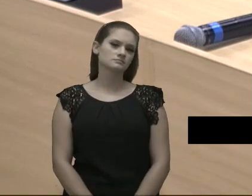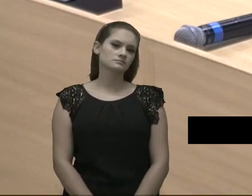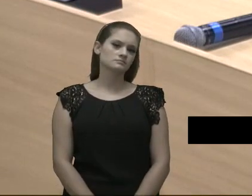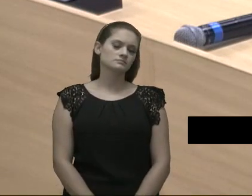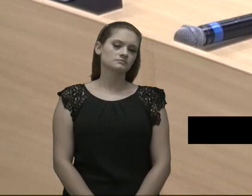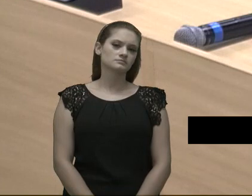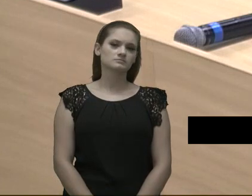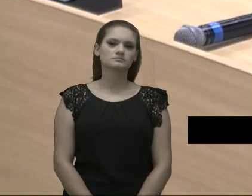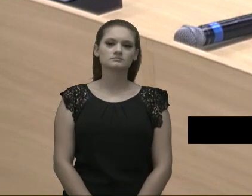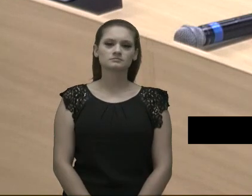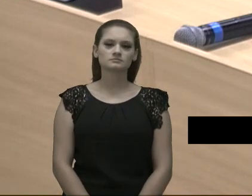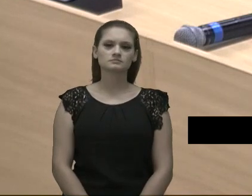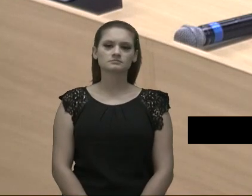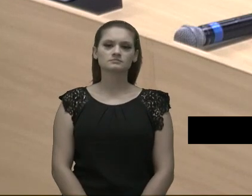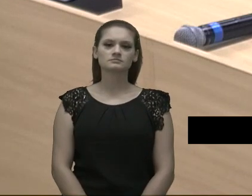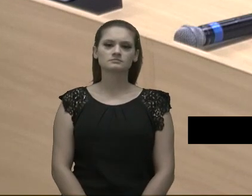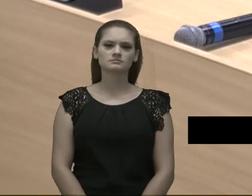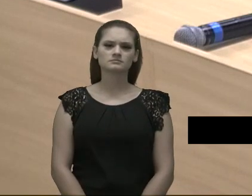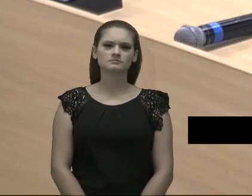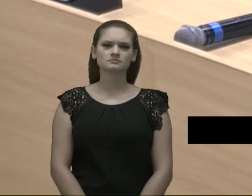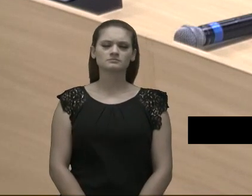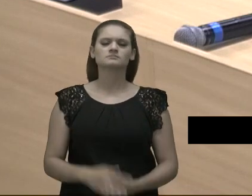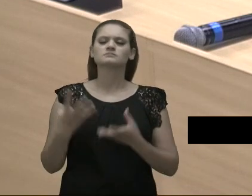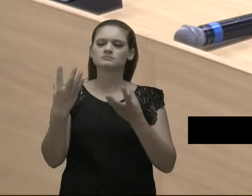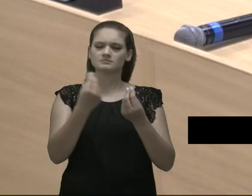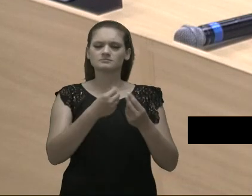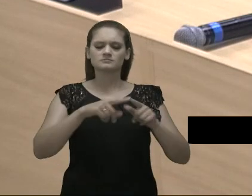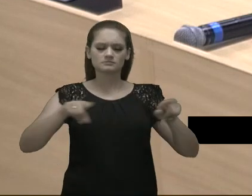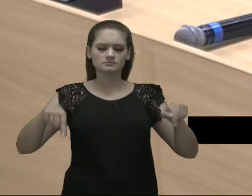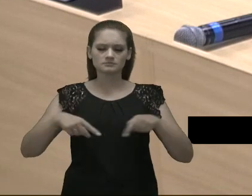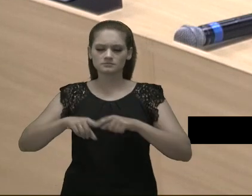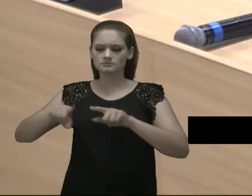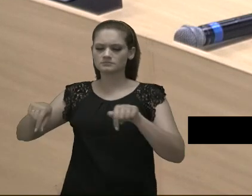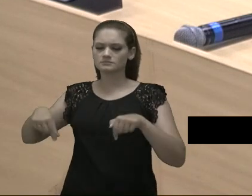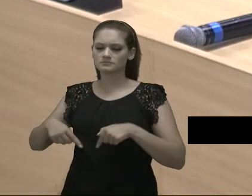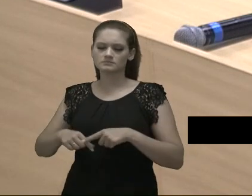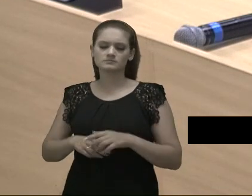gente. Foram muitas salas.